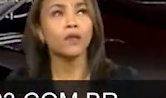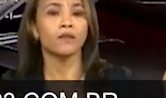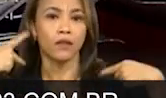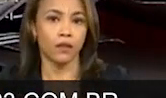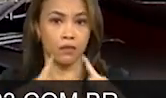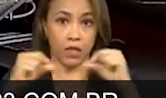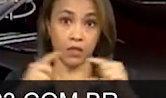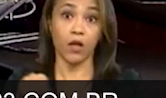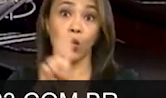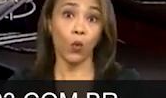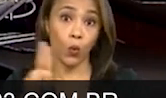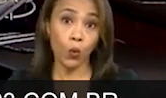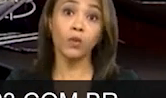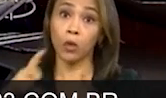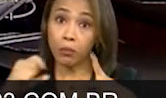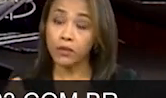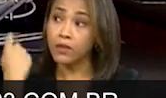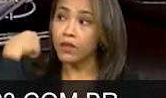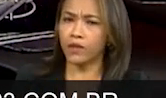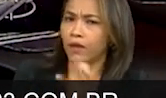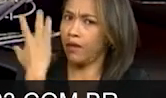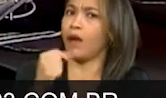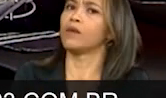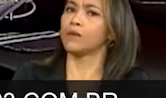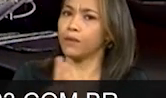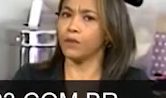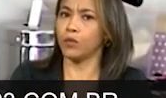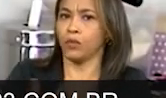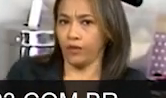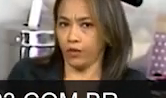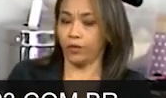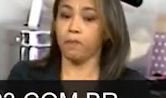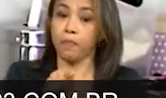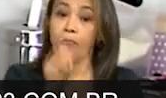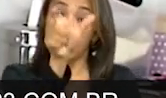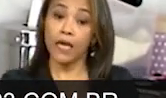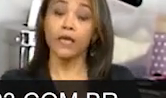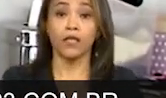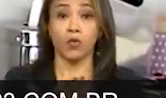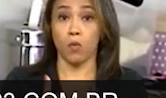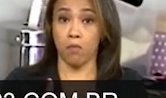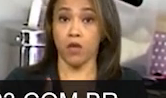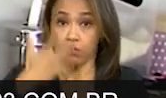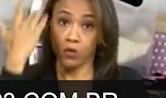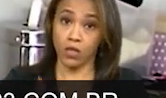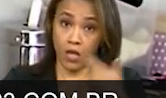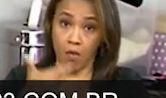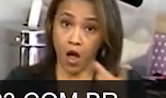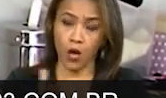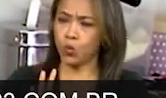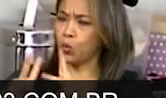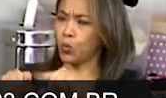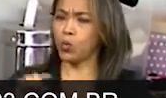usa o pix desde que o serviço foi criado em 2020 no meu pessoal quase 100% tudo pics